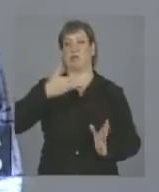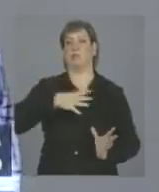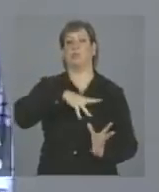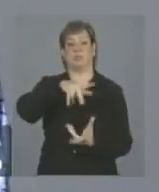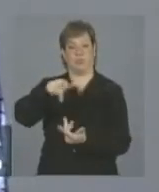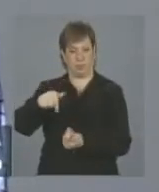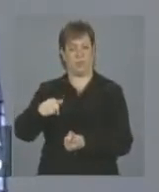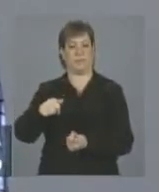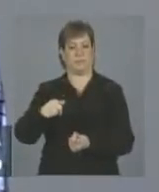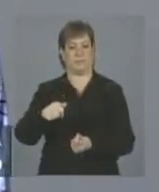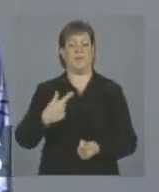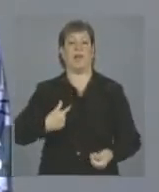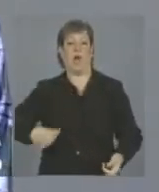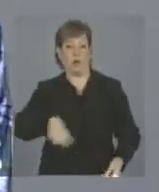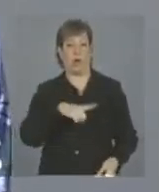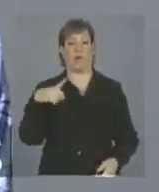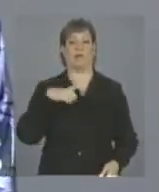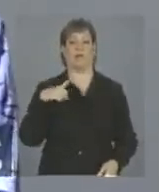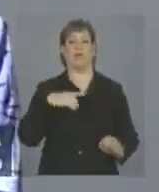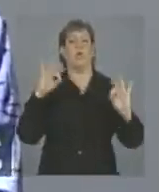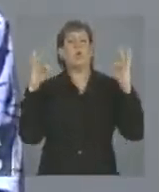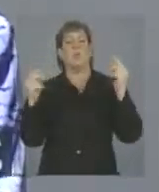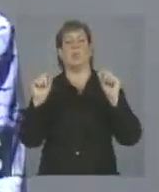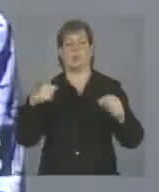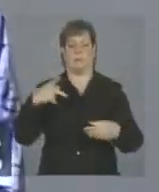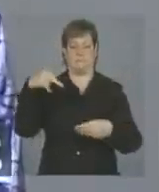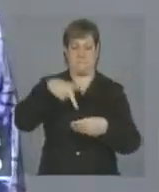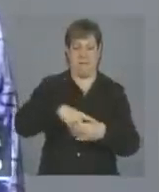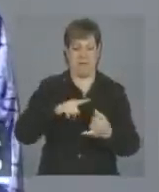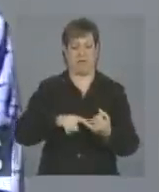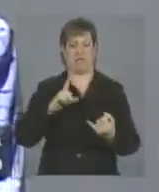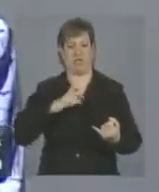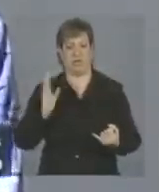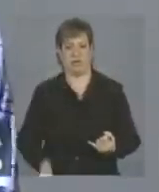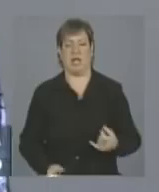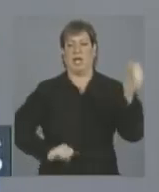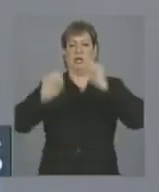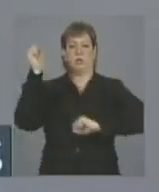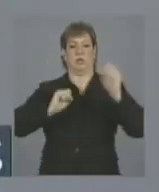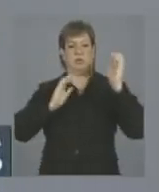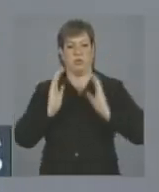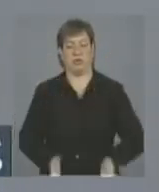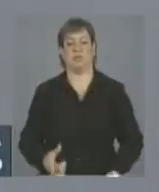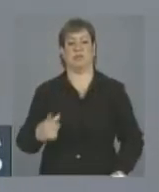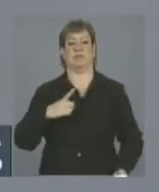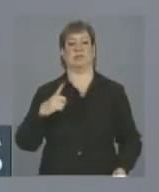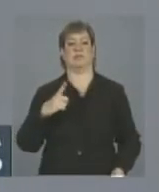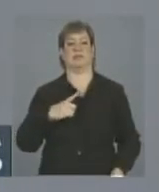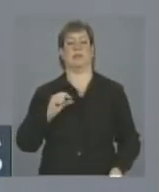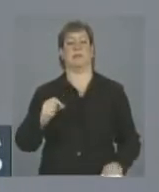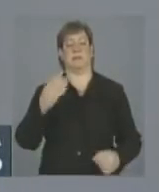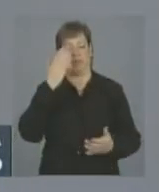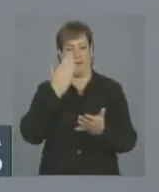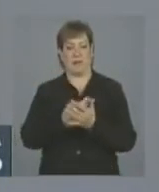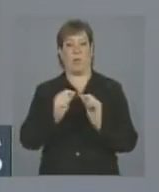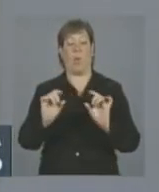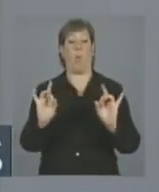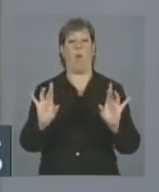internacionalmente. Apesar de nós termos tudo aquilo, petróleo, indústria, nós temos de apostar